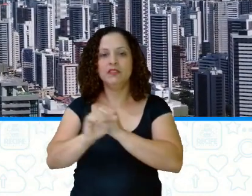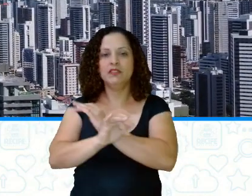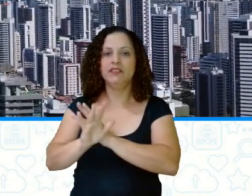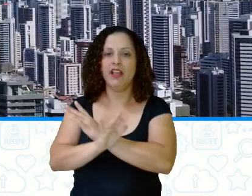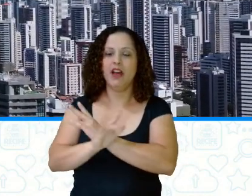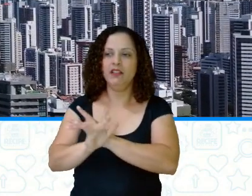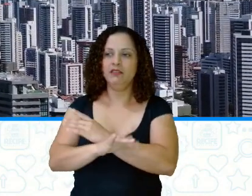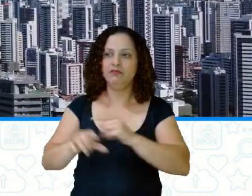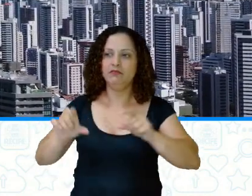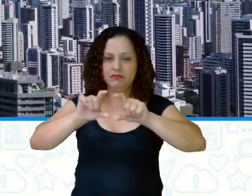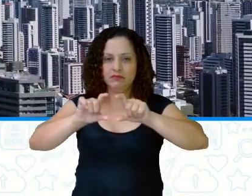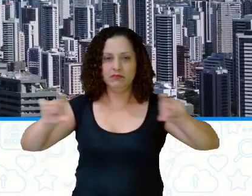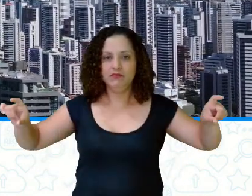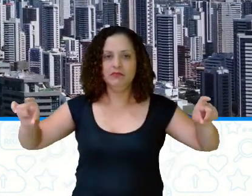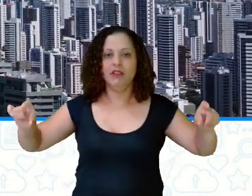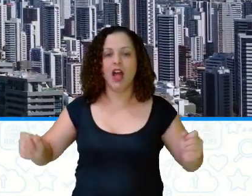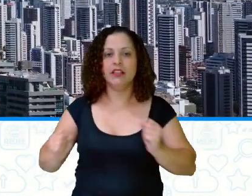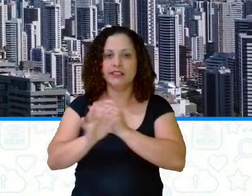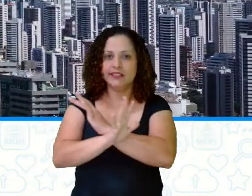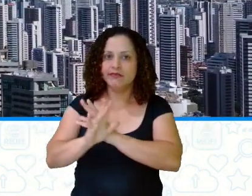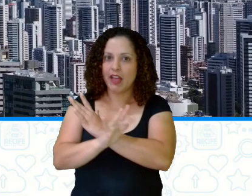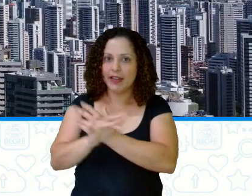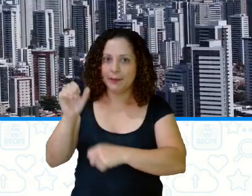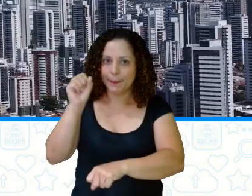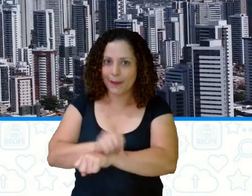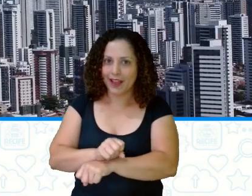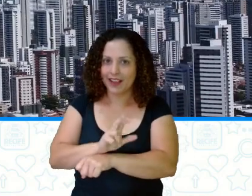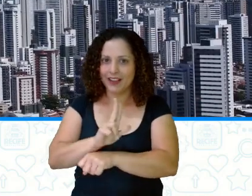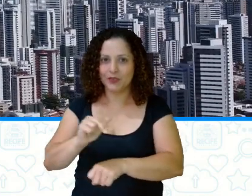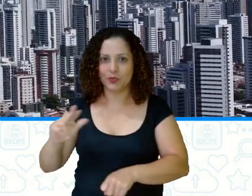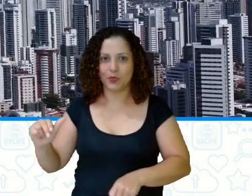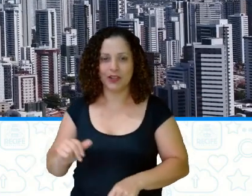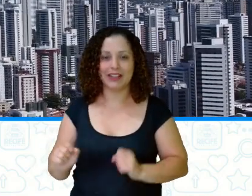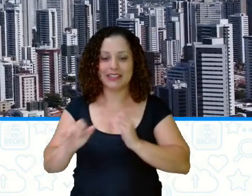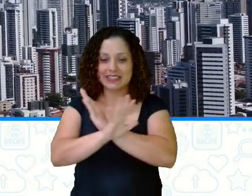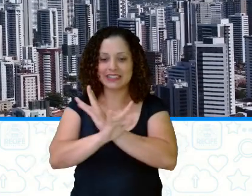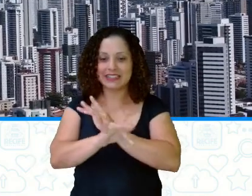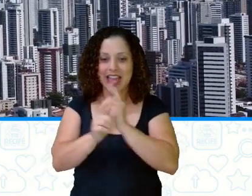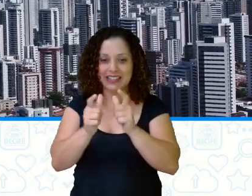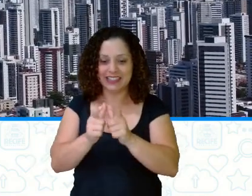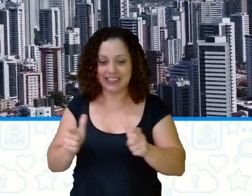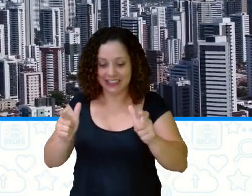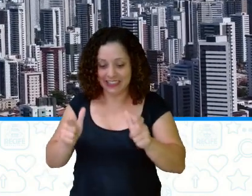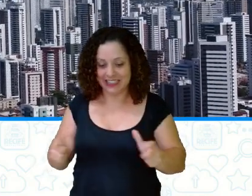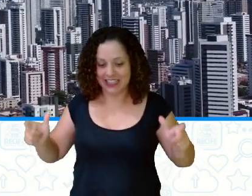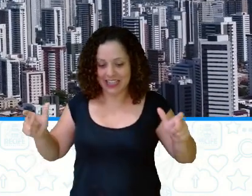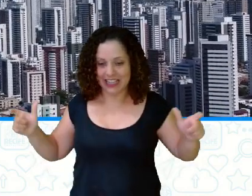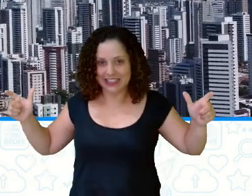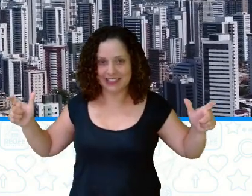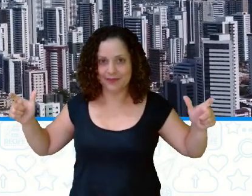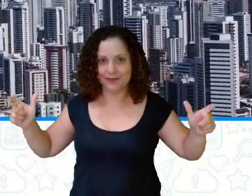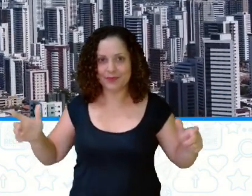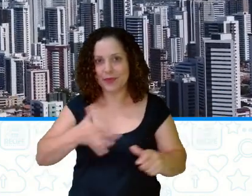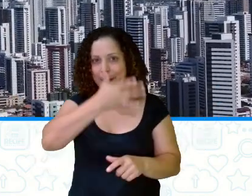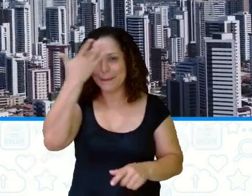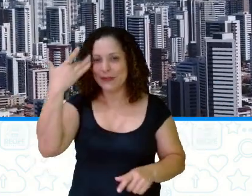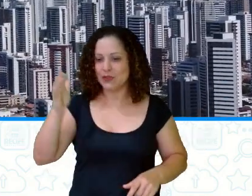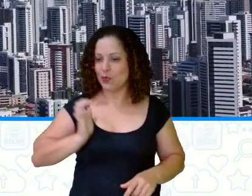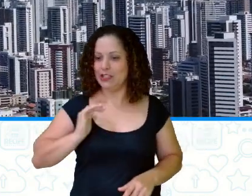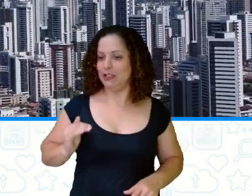trecho diz assim, ó, a cidade não para, a cidade só cresce, o de cima sobe, o de baixo